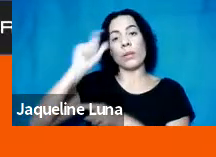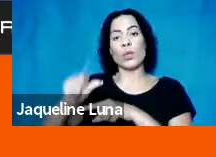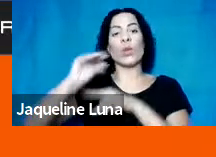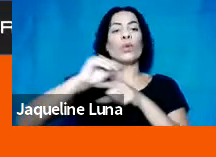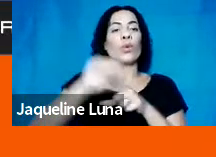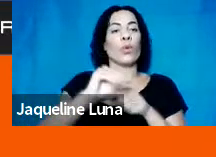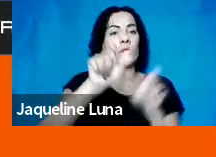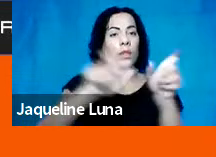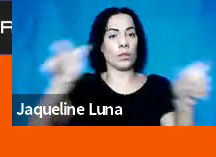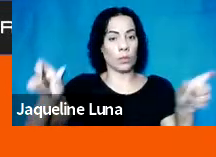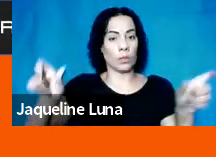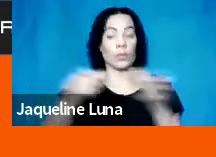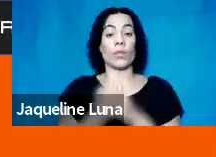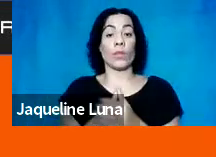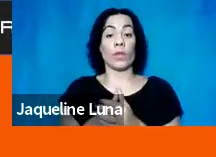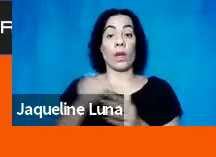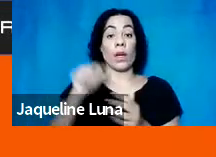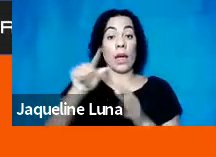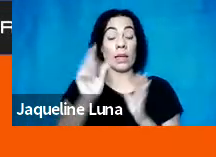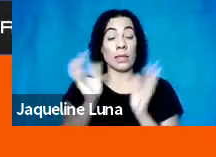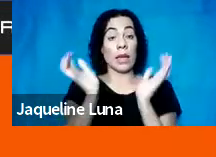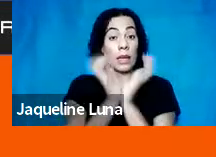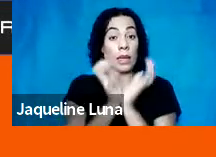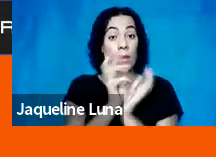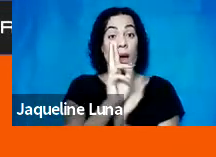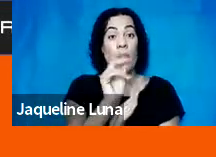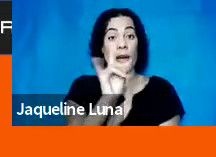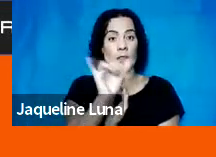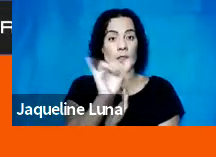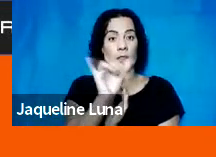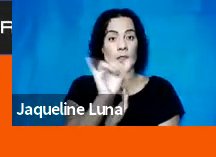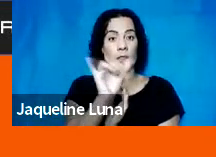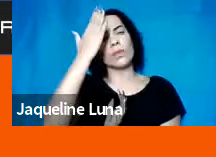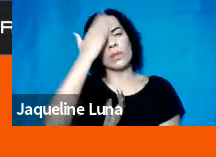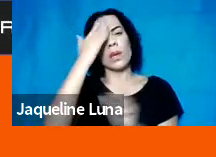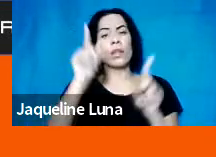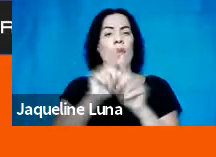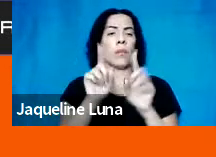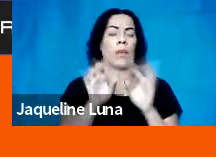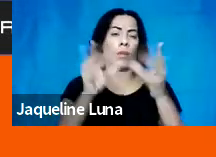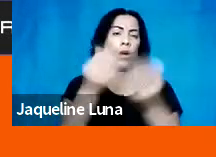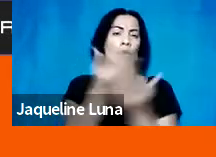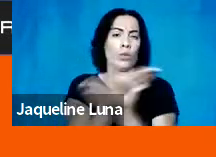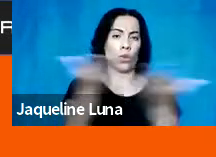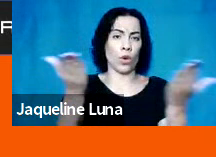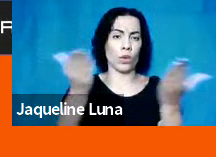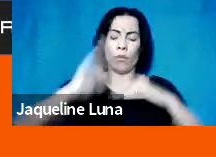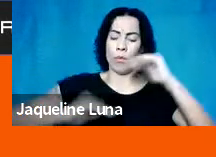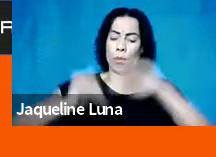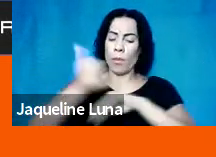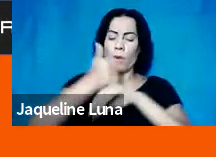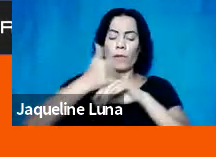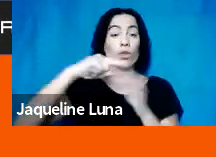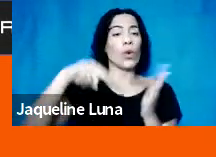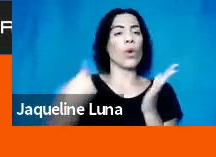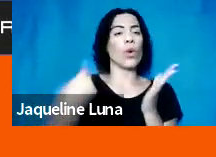Para a equipe do Hades, e sei que para todos vocês aqui, profissionais comprometidos com a